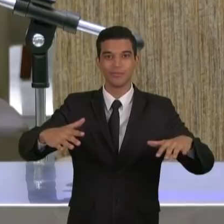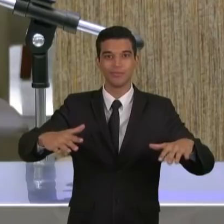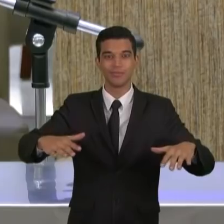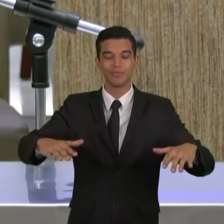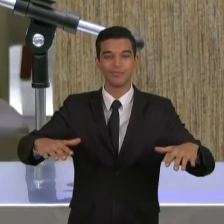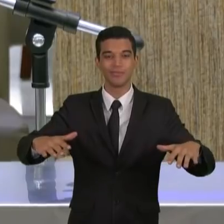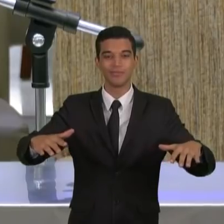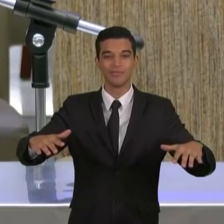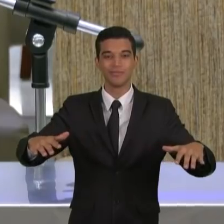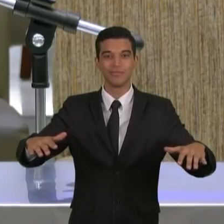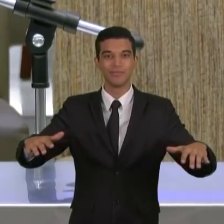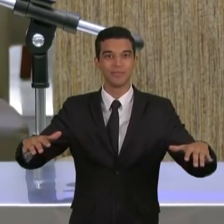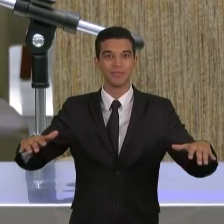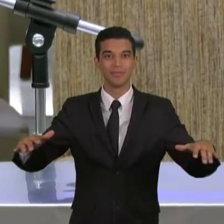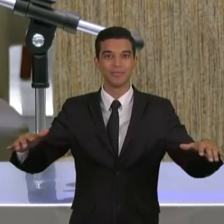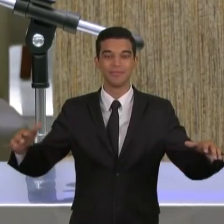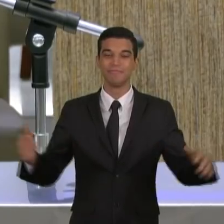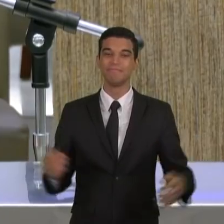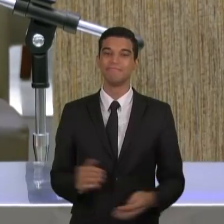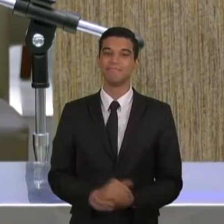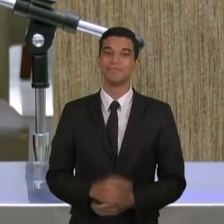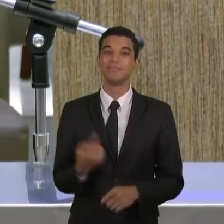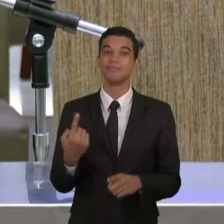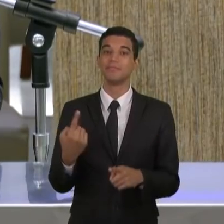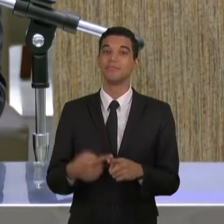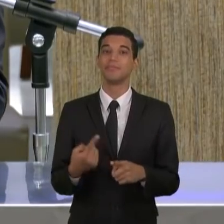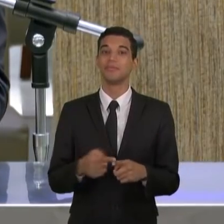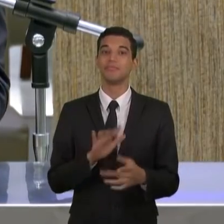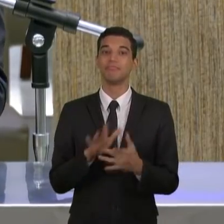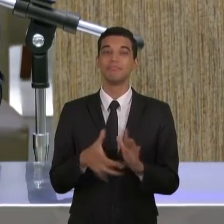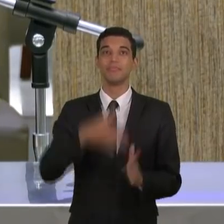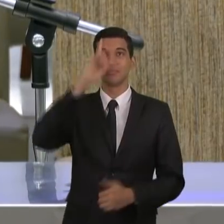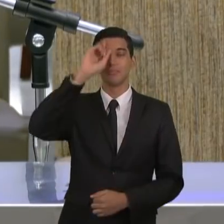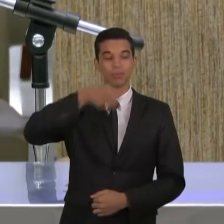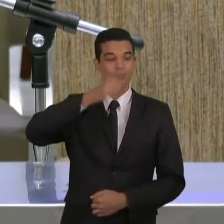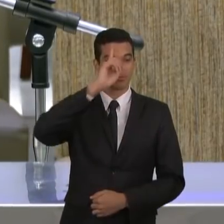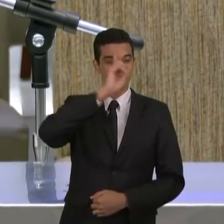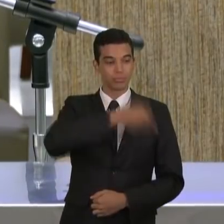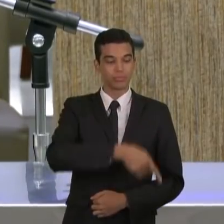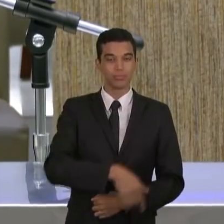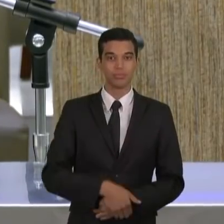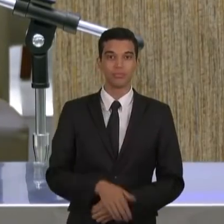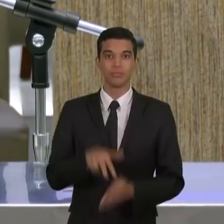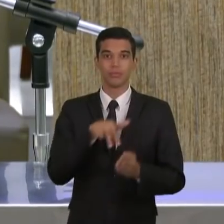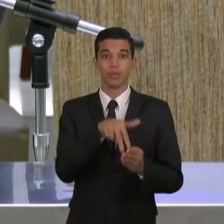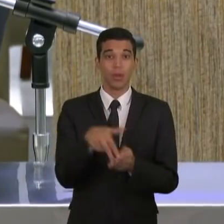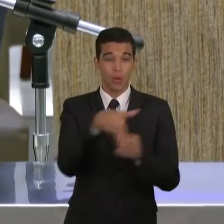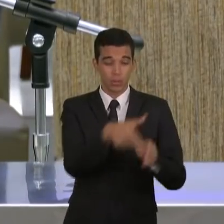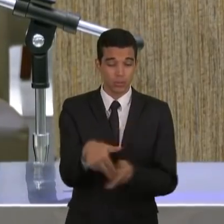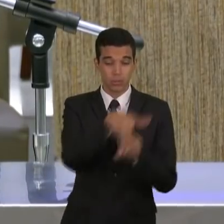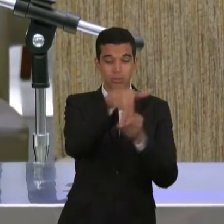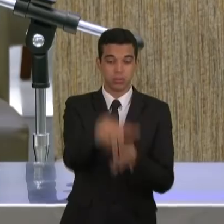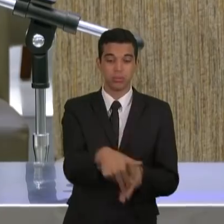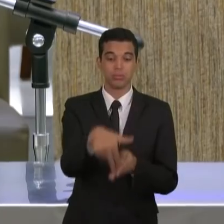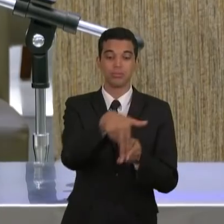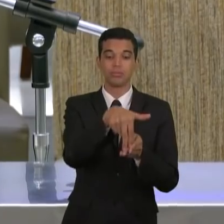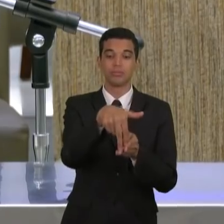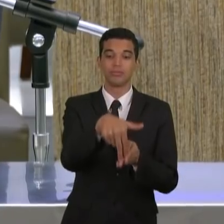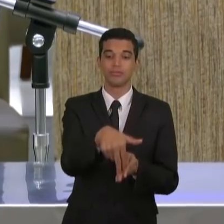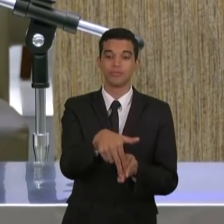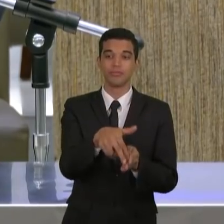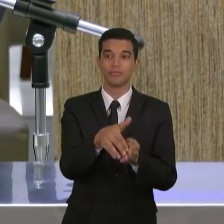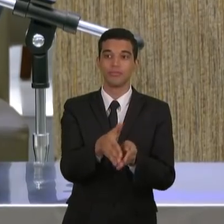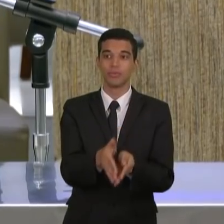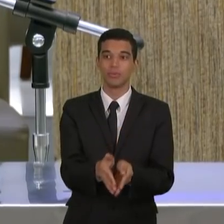faz ali uma Bonança E aí eles param abismados a Bíblia diz aqui no